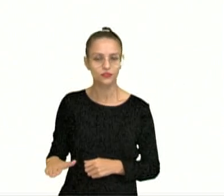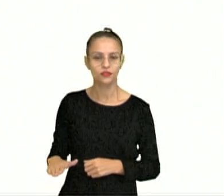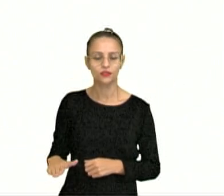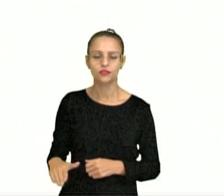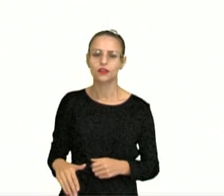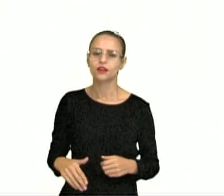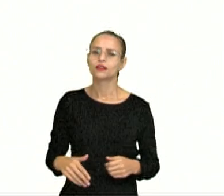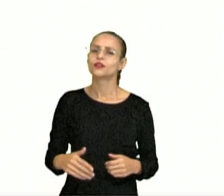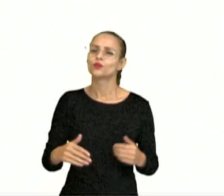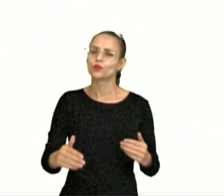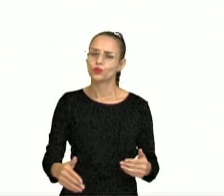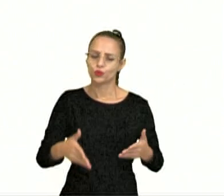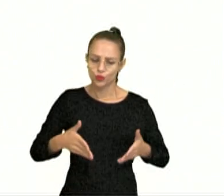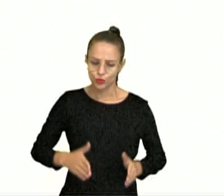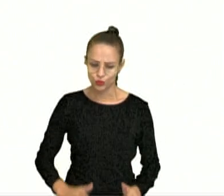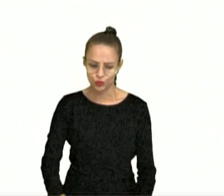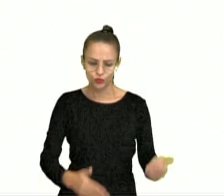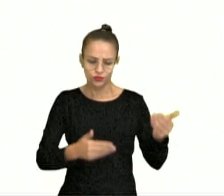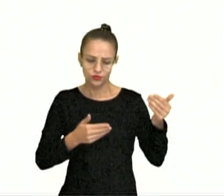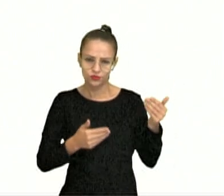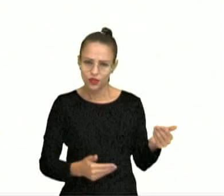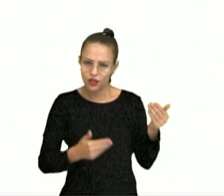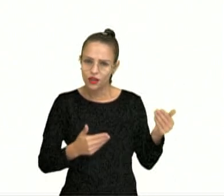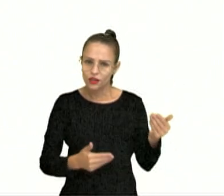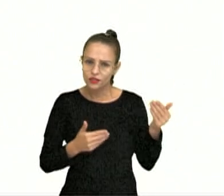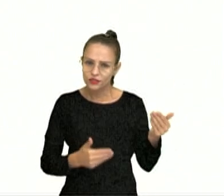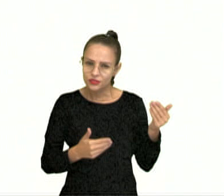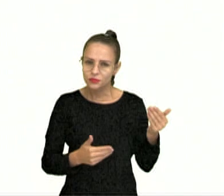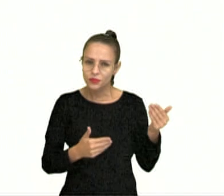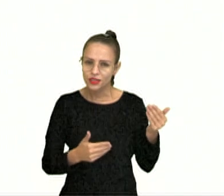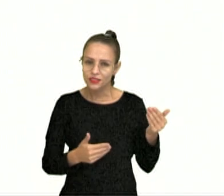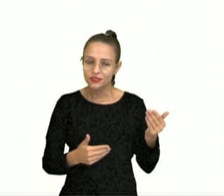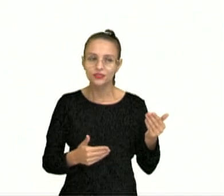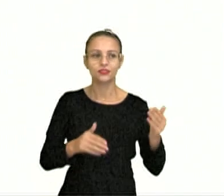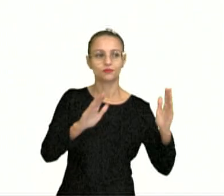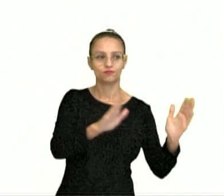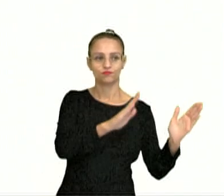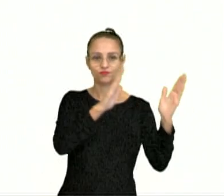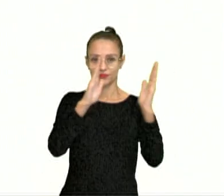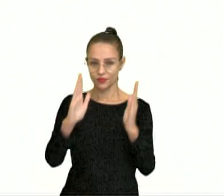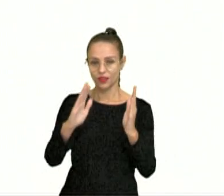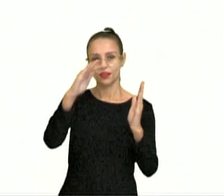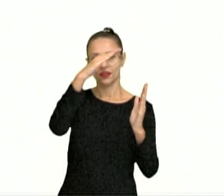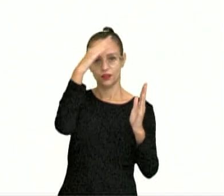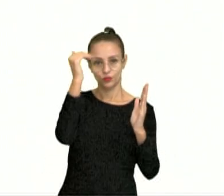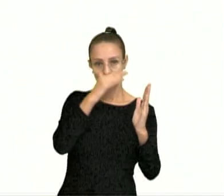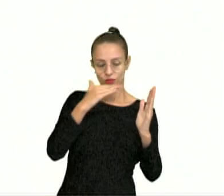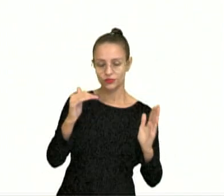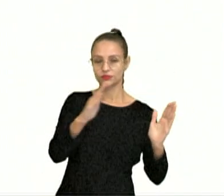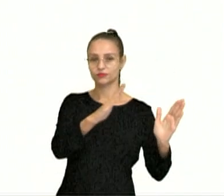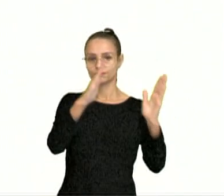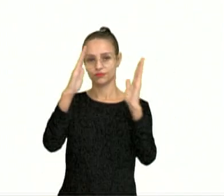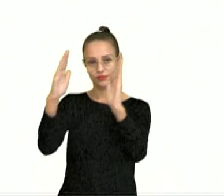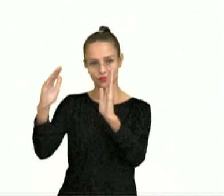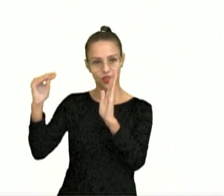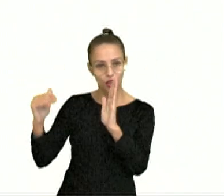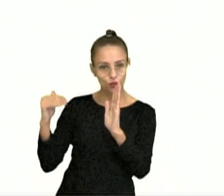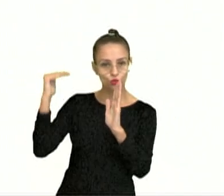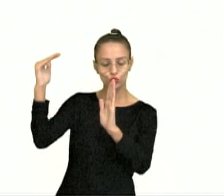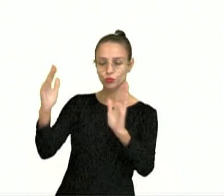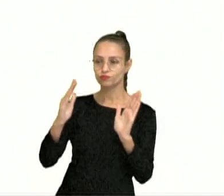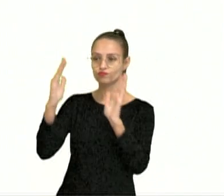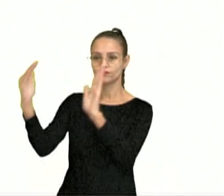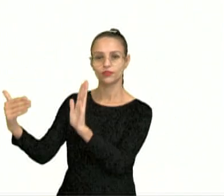do nascimento até entrar na adolescência, depois na fase adulta e